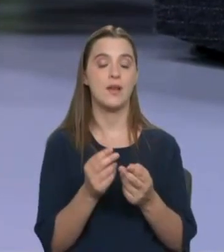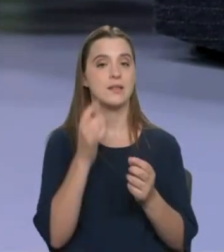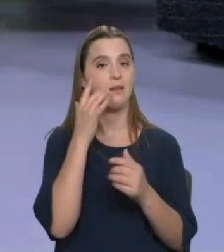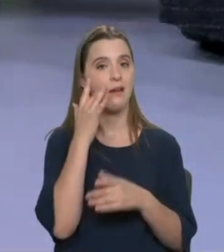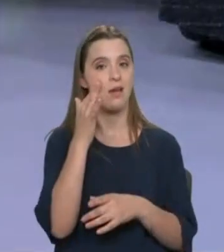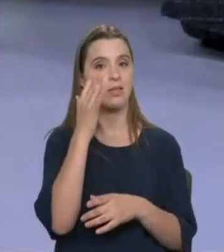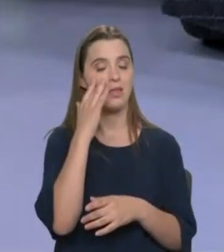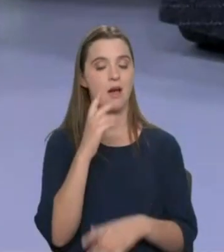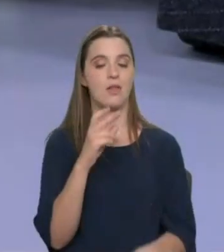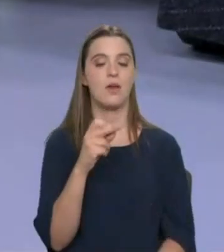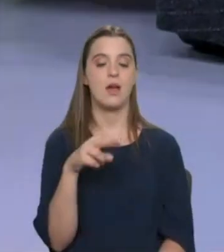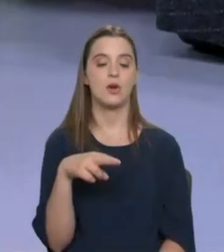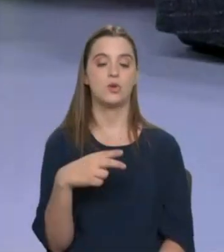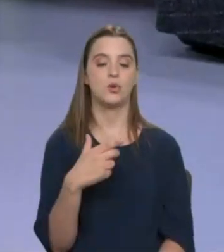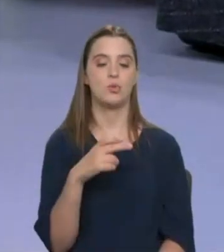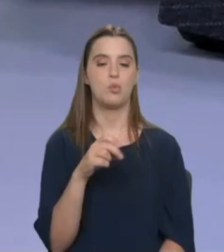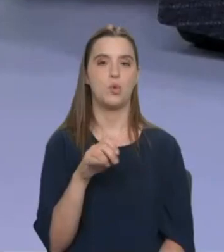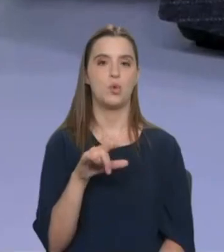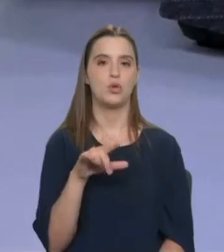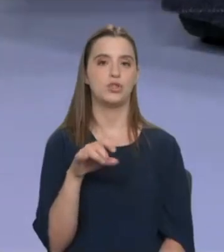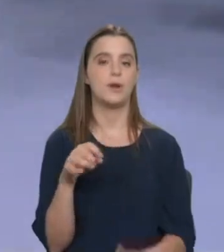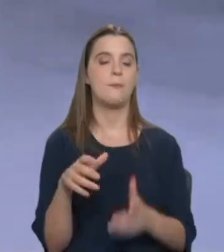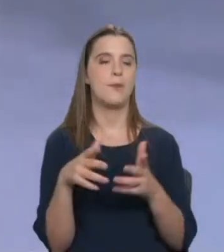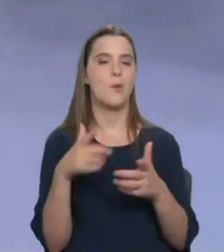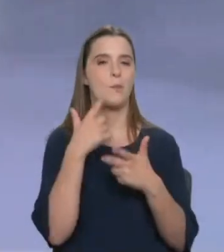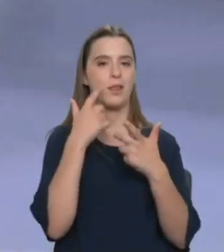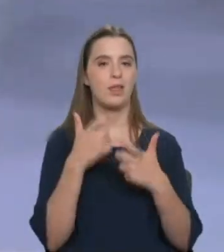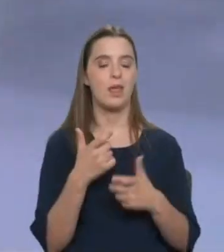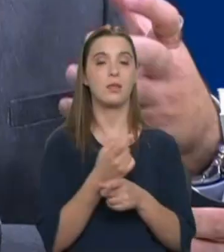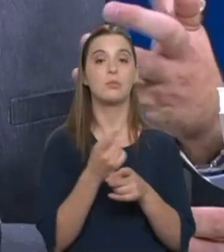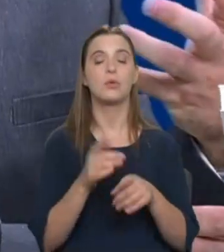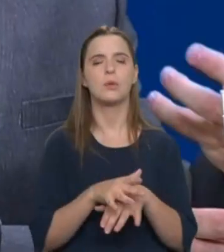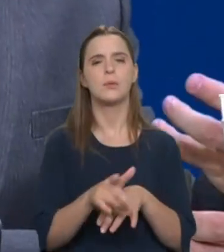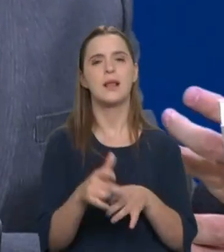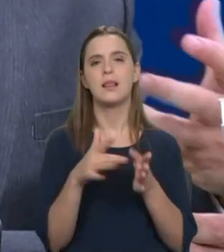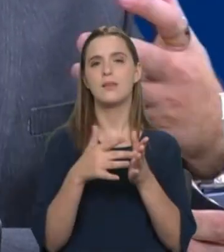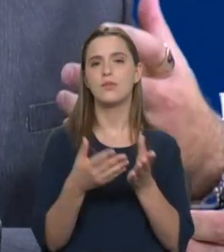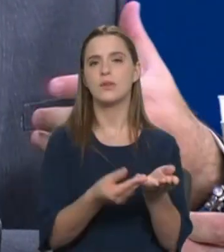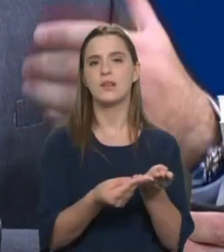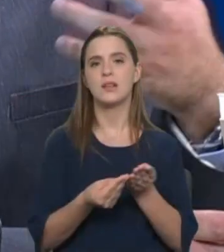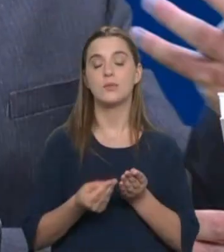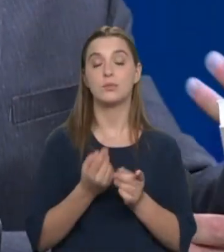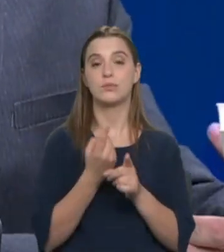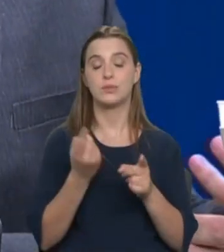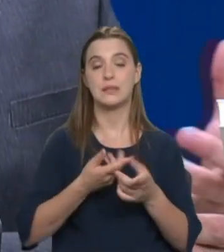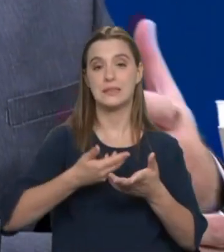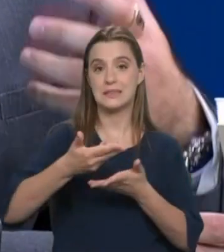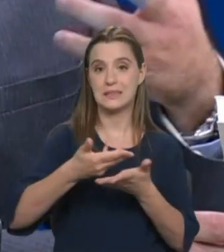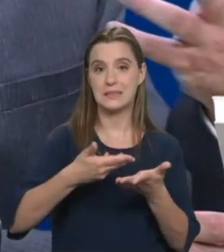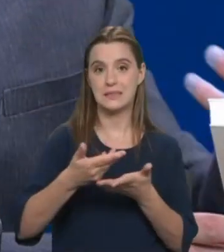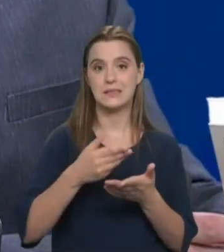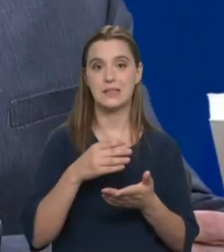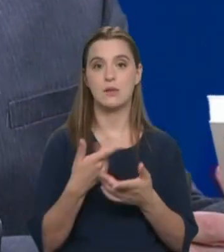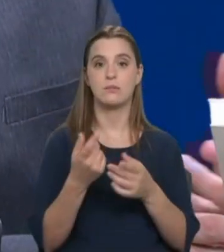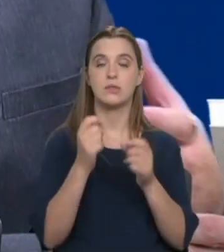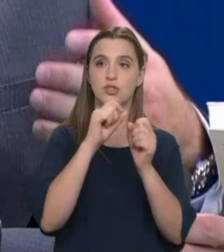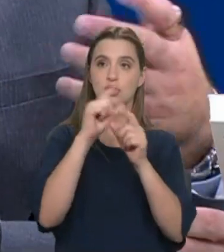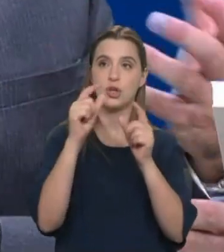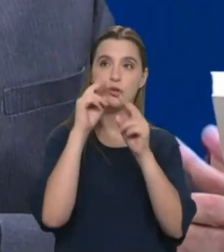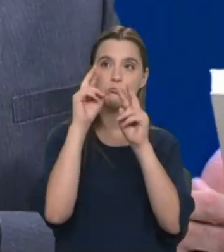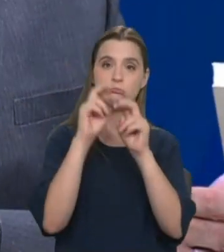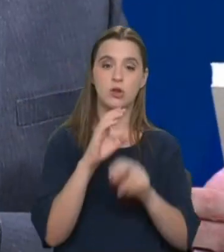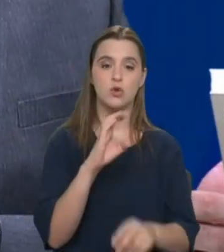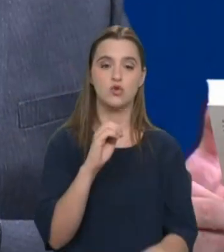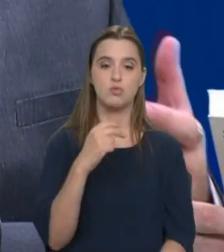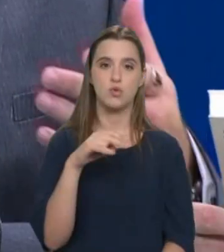da maior parte da humanidade. Eu trago este livro aqui por uma razão simples, porque ele mistura aqui, mostra-nos a relação entre cosmologias, cosmogonias